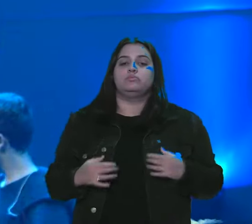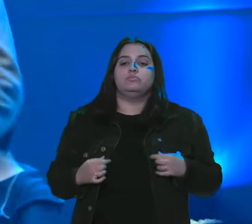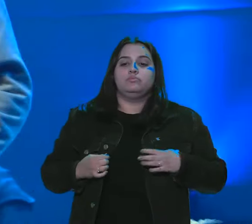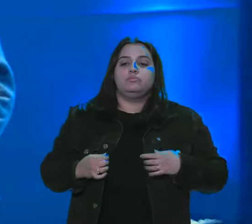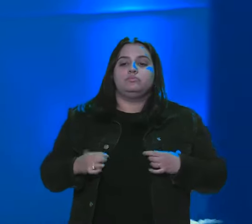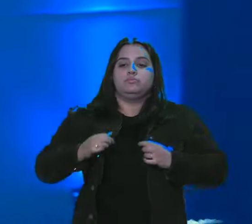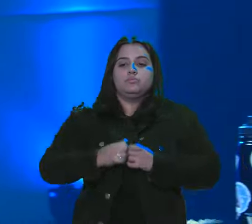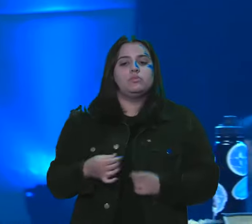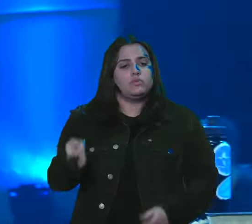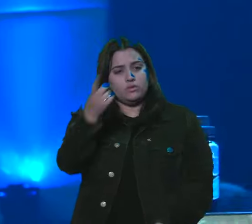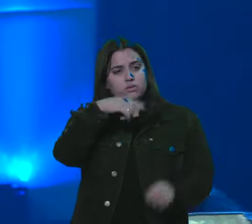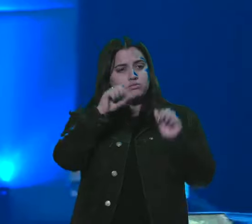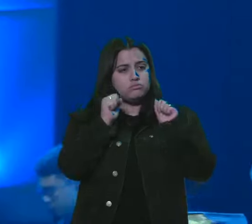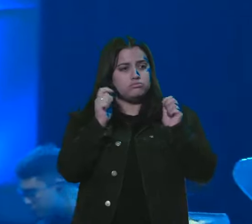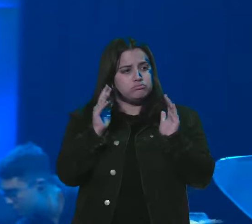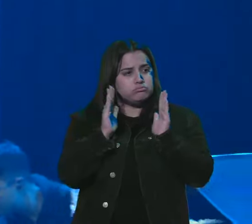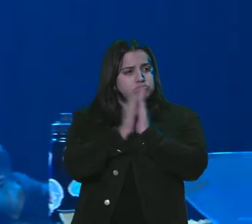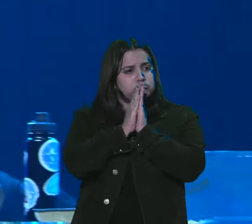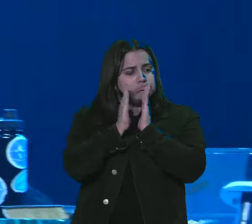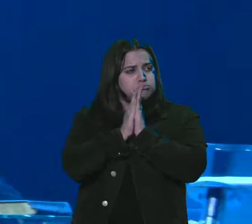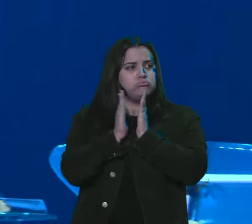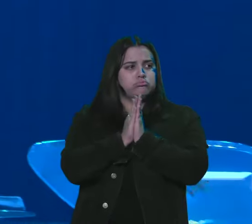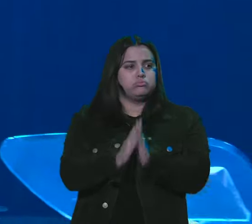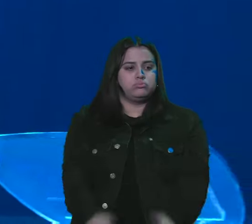Feche os seus olhos onde você está.